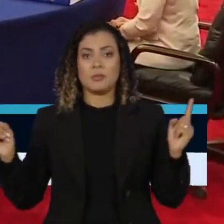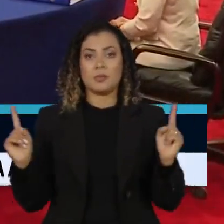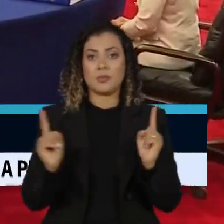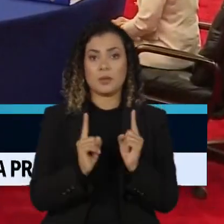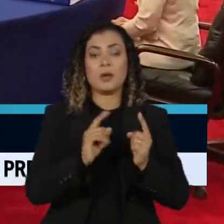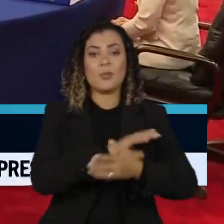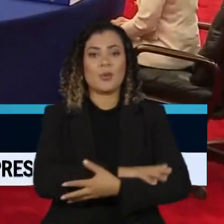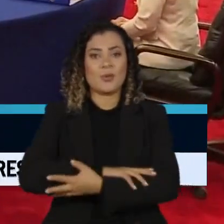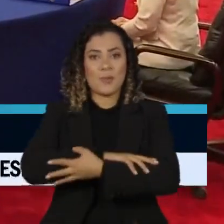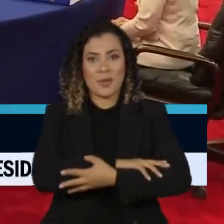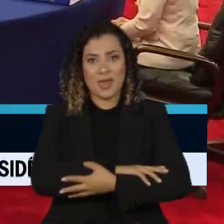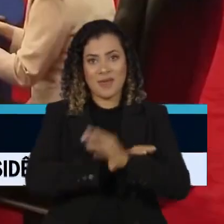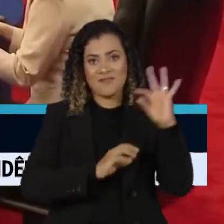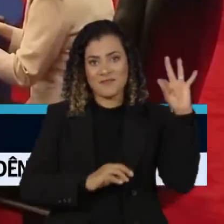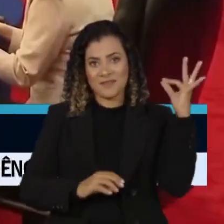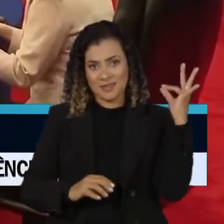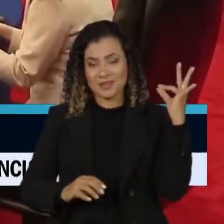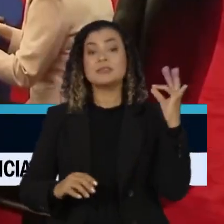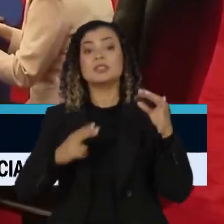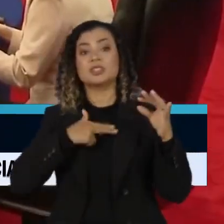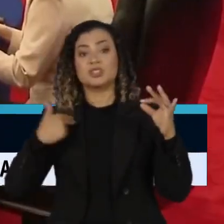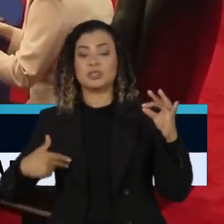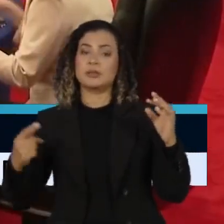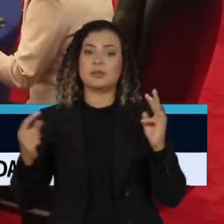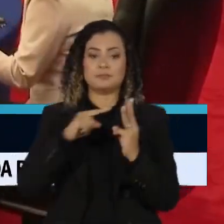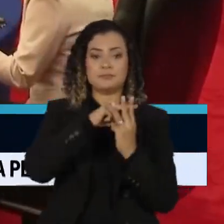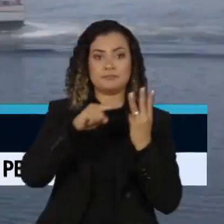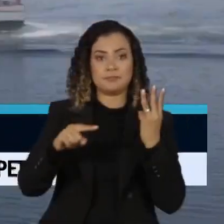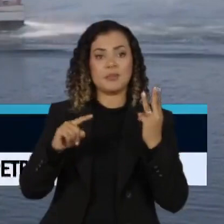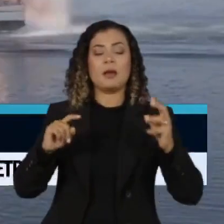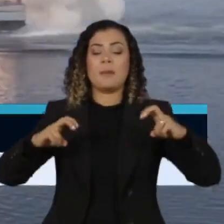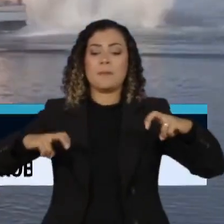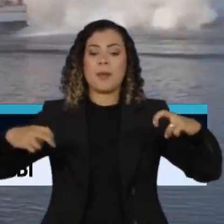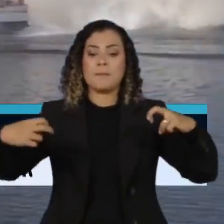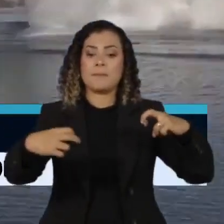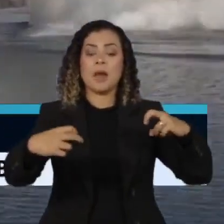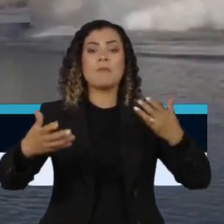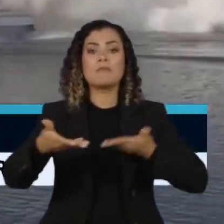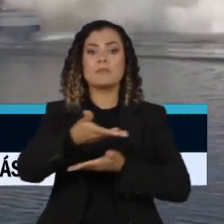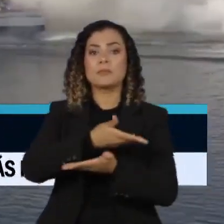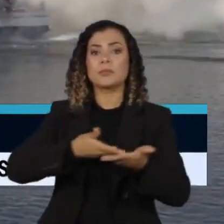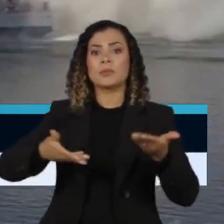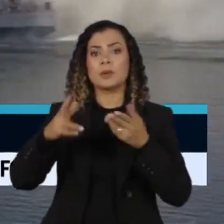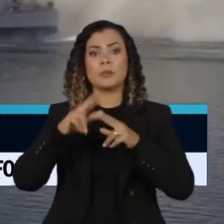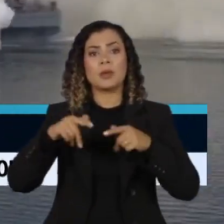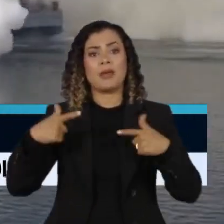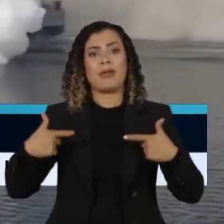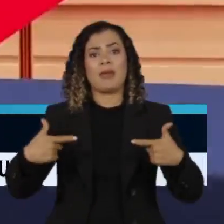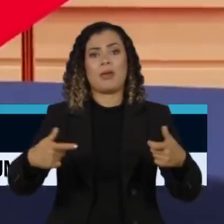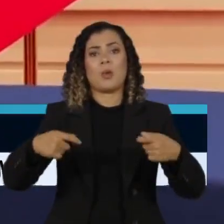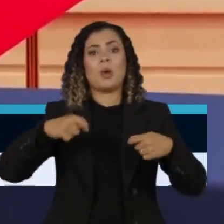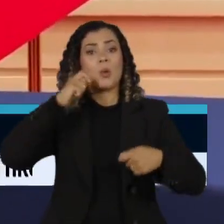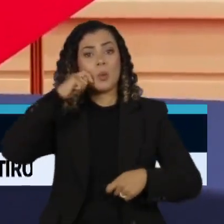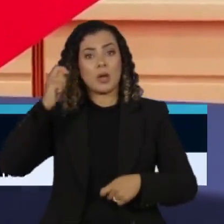busca de uma saída para manter a paz e a estabilidade mundiais, que passam por um cessar-fogo na guerra da